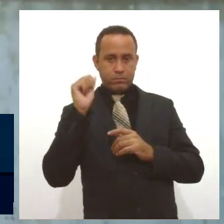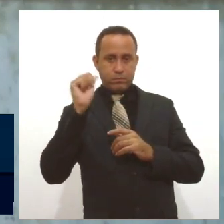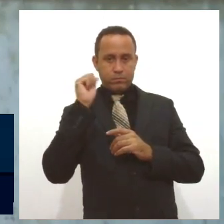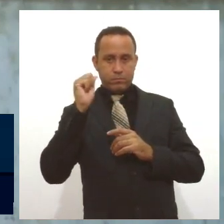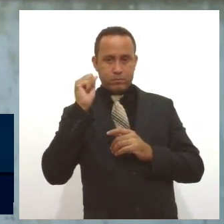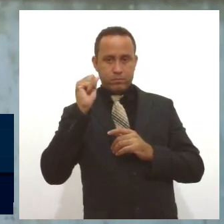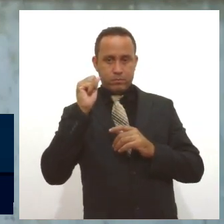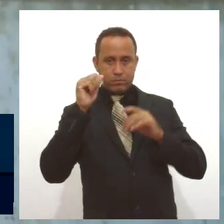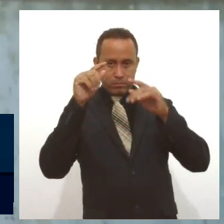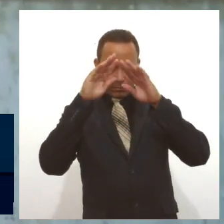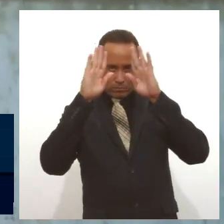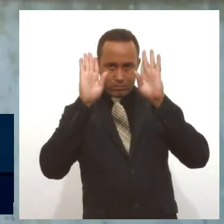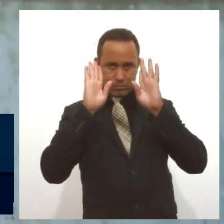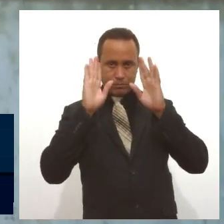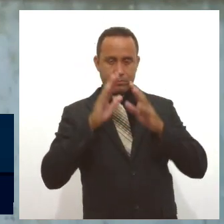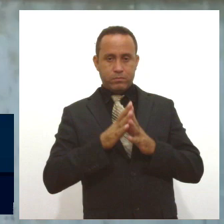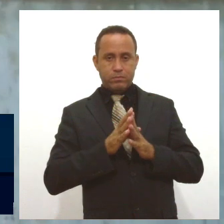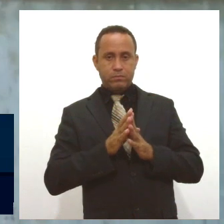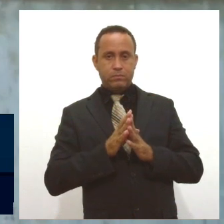Autoria do doutor Samuel.